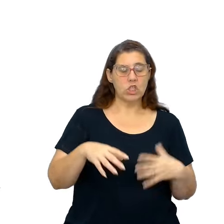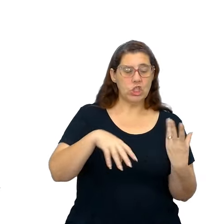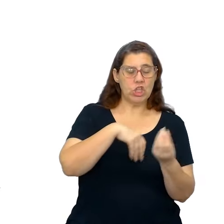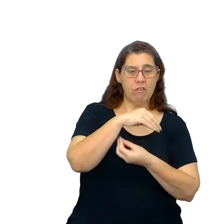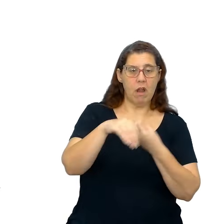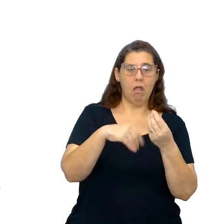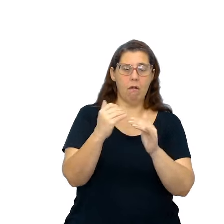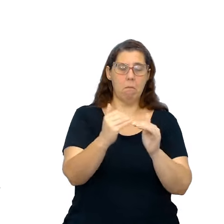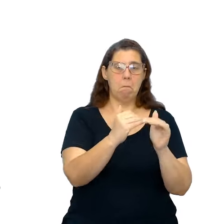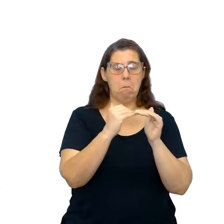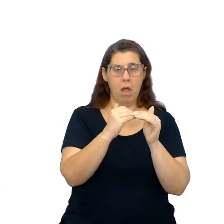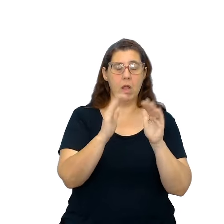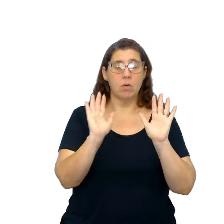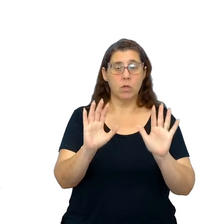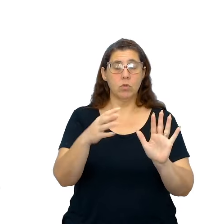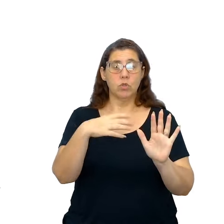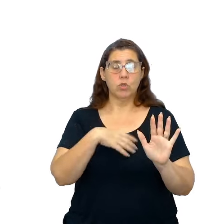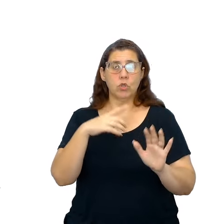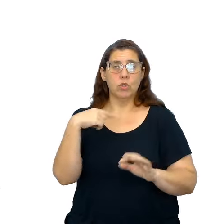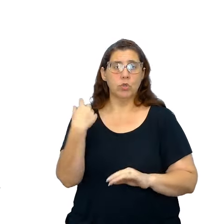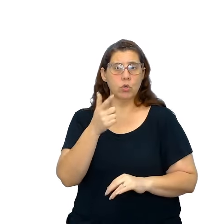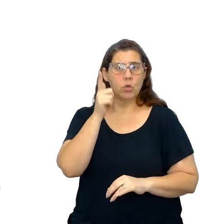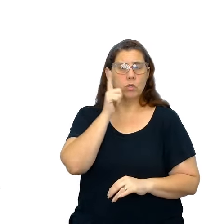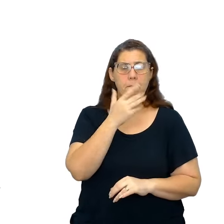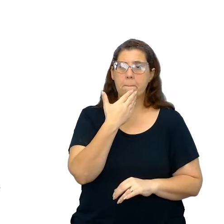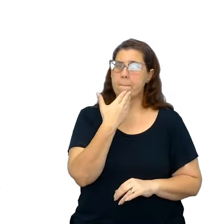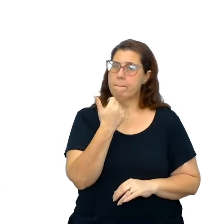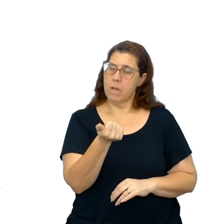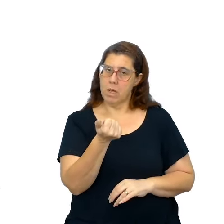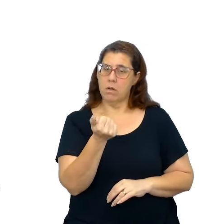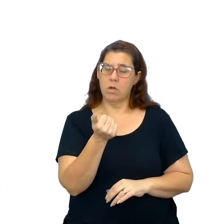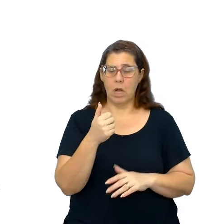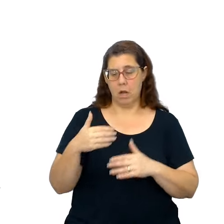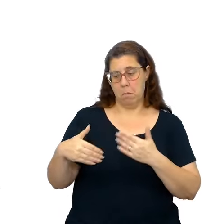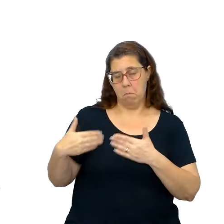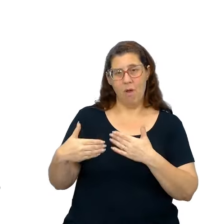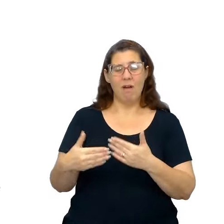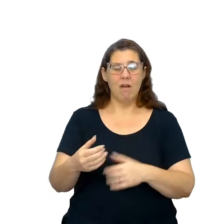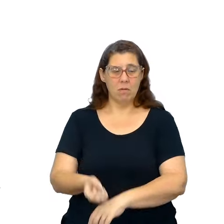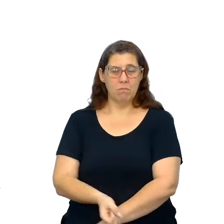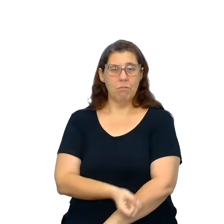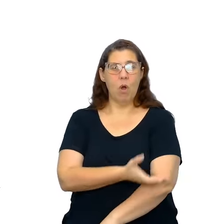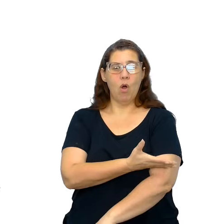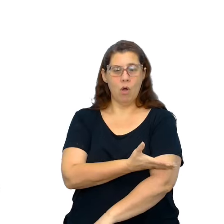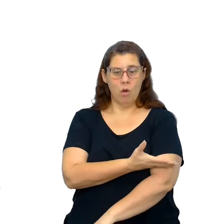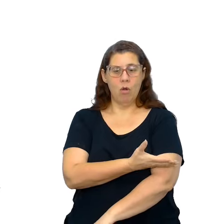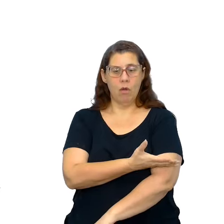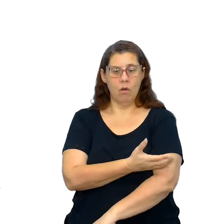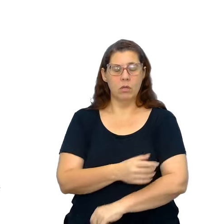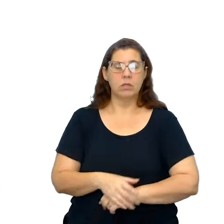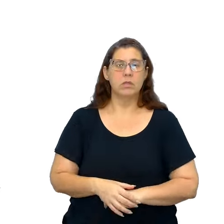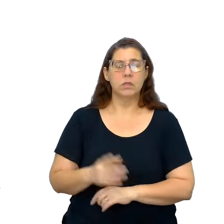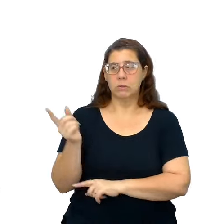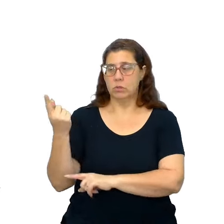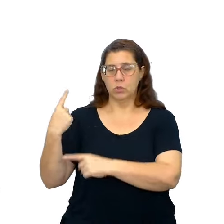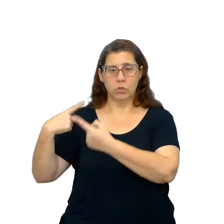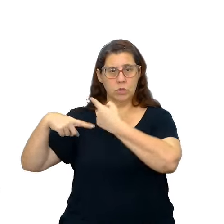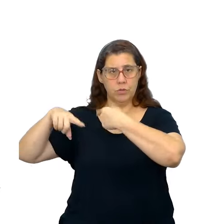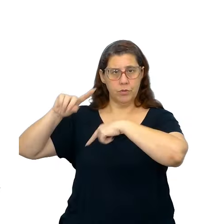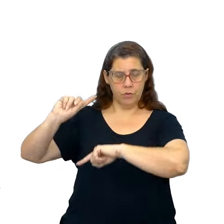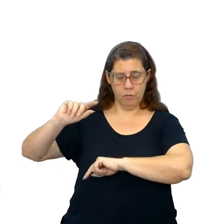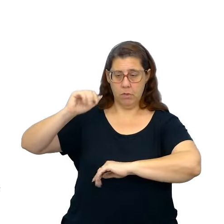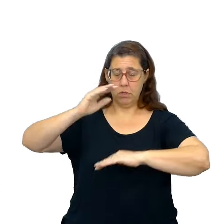padrões. Então, uma forma da gente melhorar aqui o processo emocional, melhorar o desenvolvimento